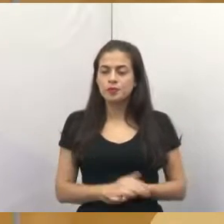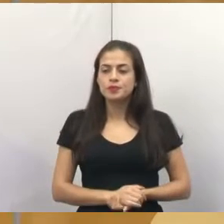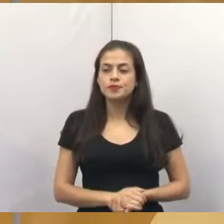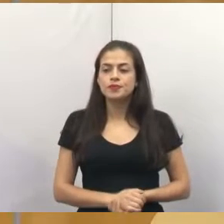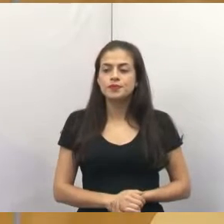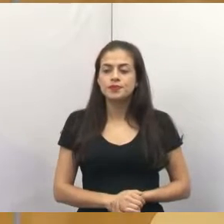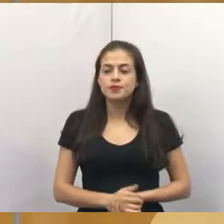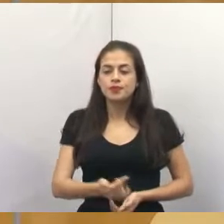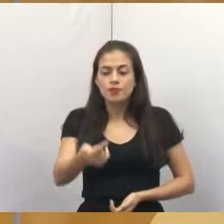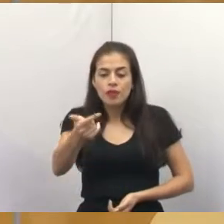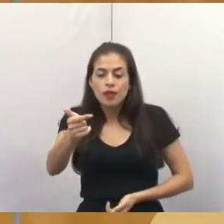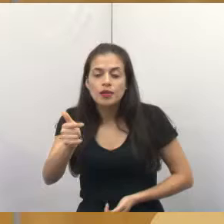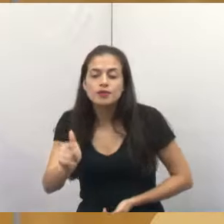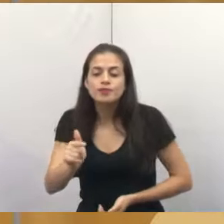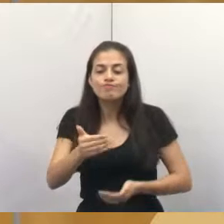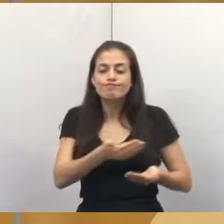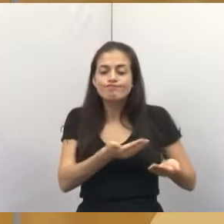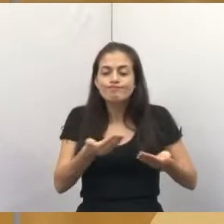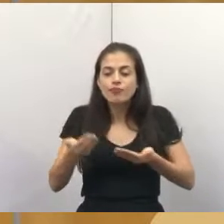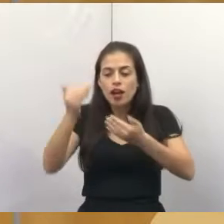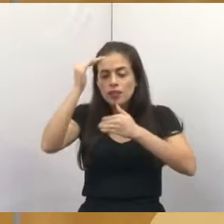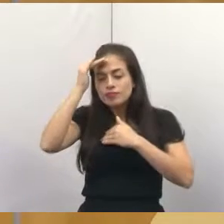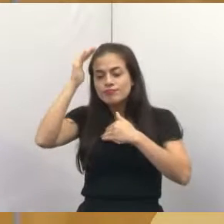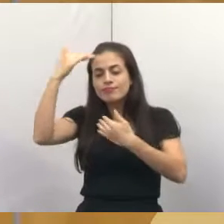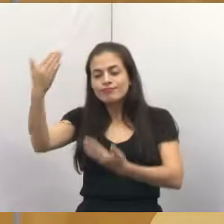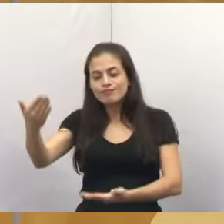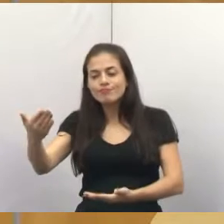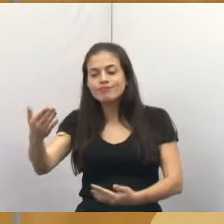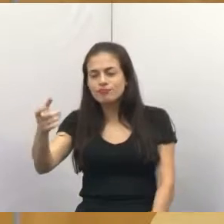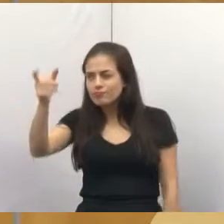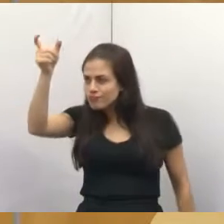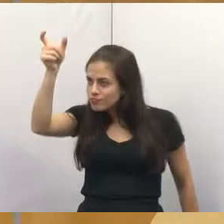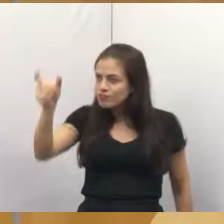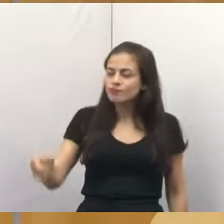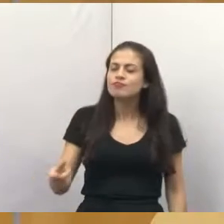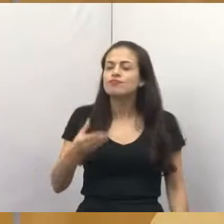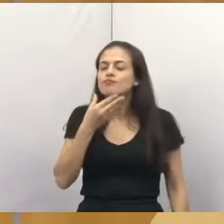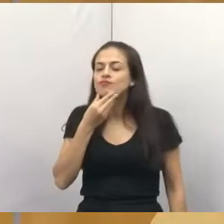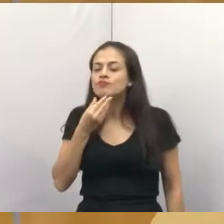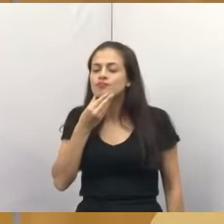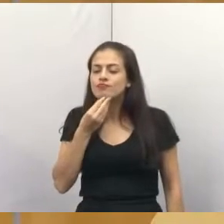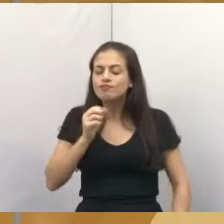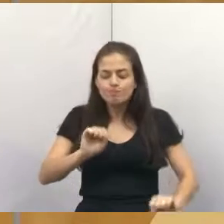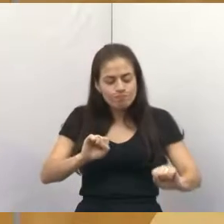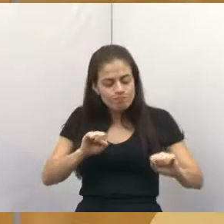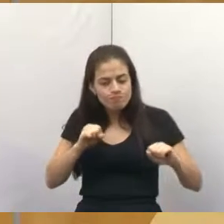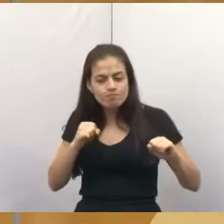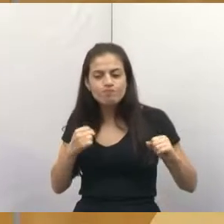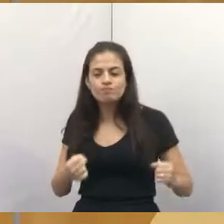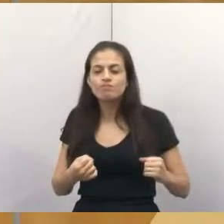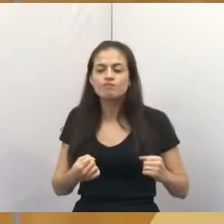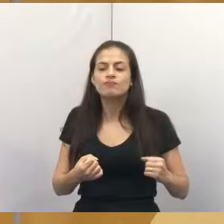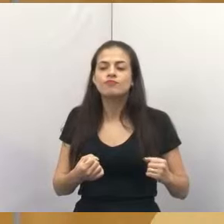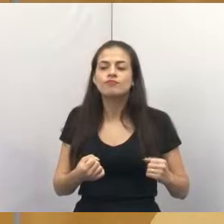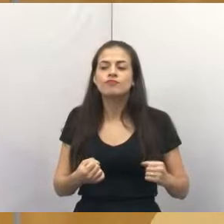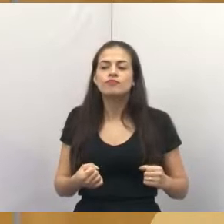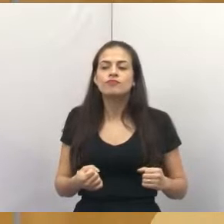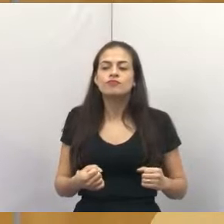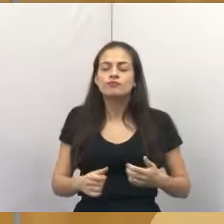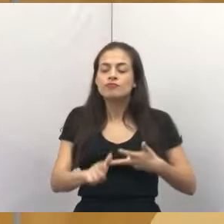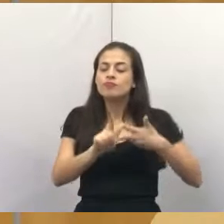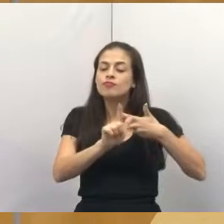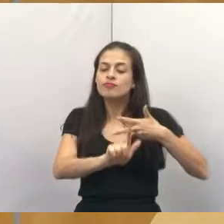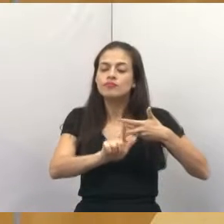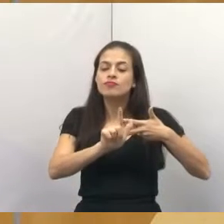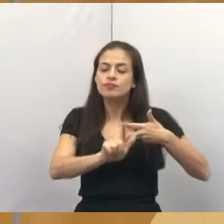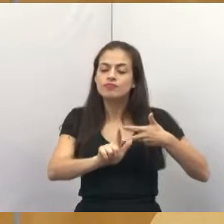eu faço mais uma vez essa homenagem a um homem que se dedicou tanto ao Legislativo, que nos ensinou